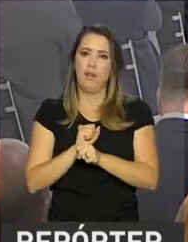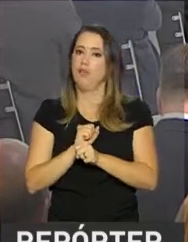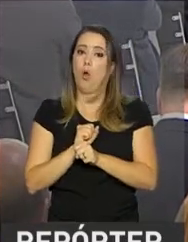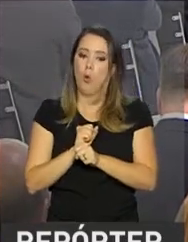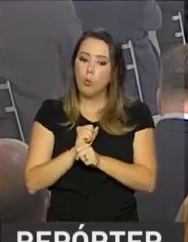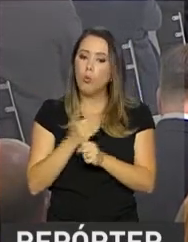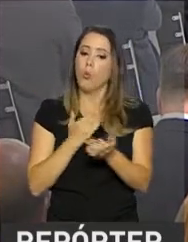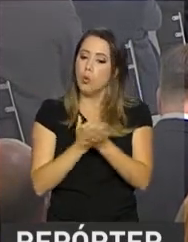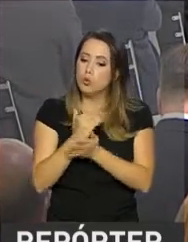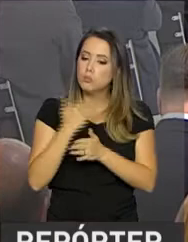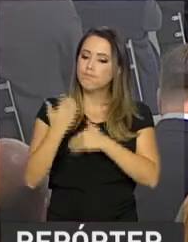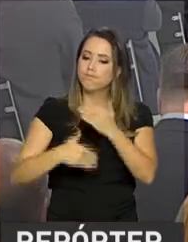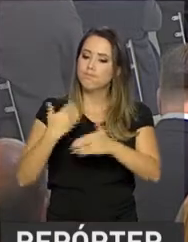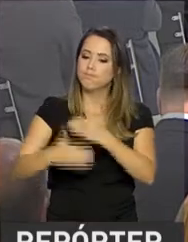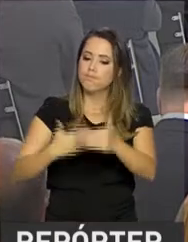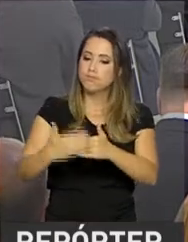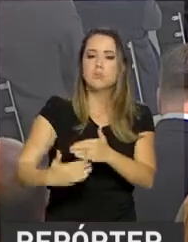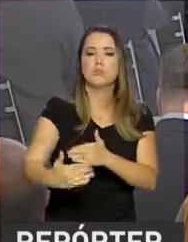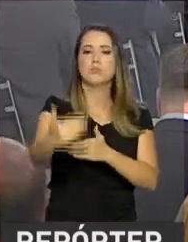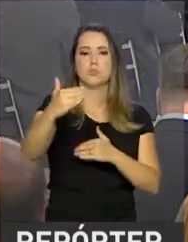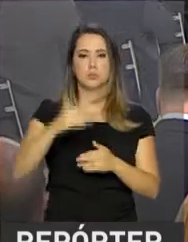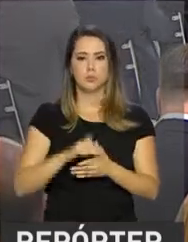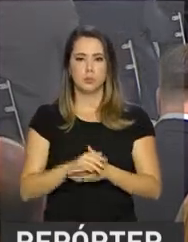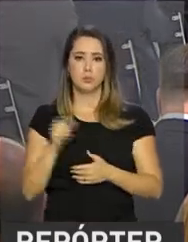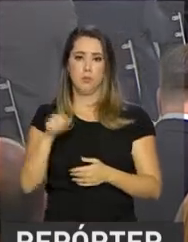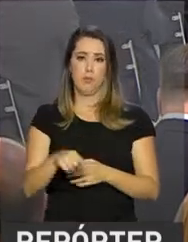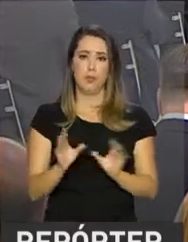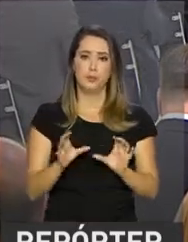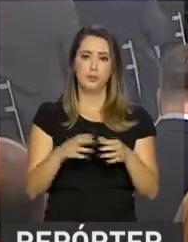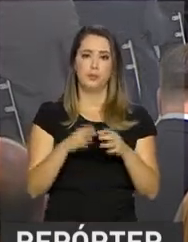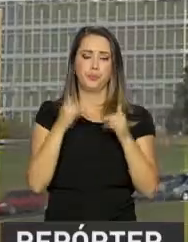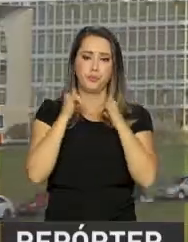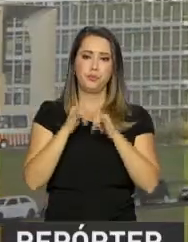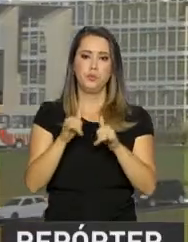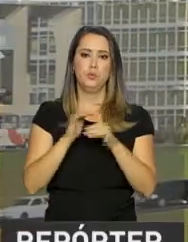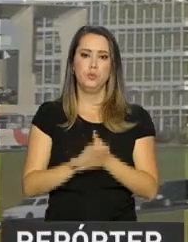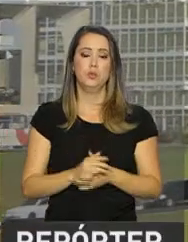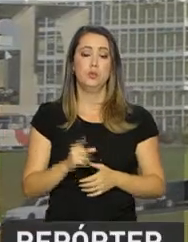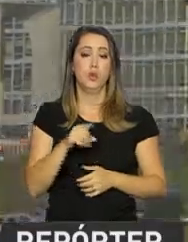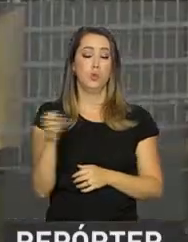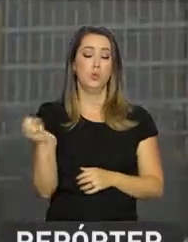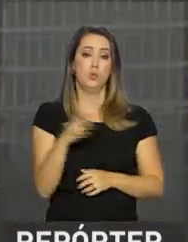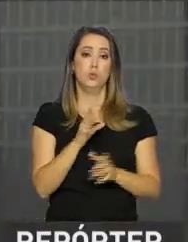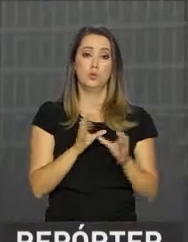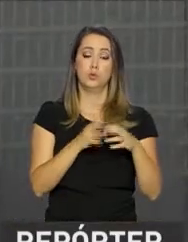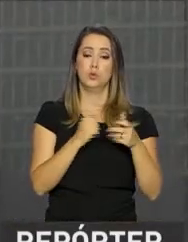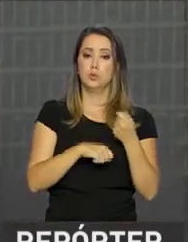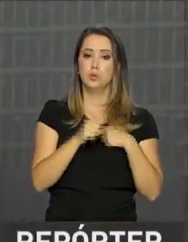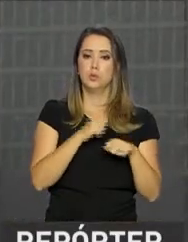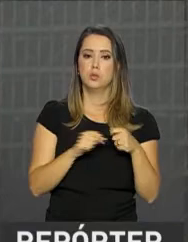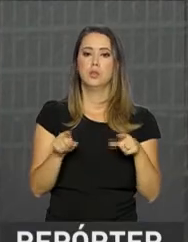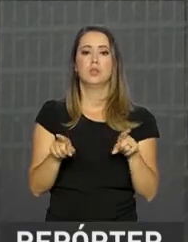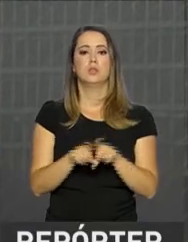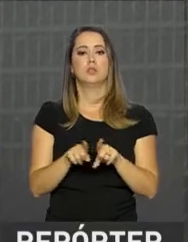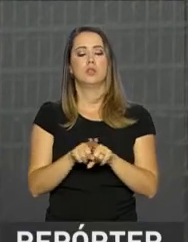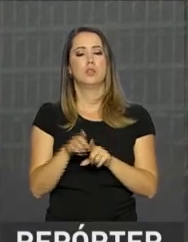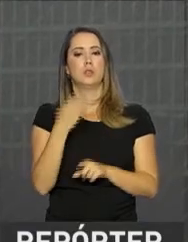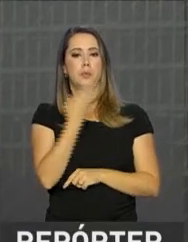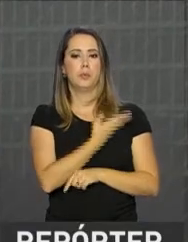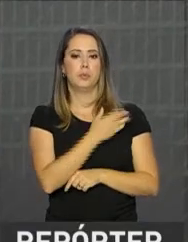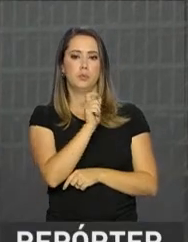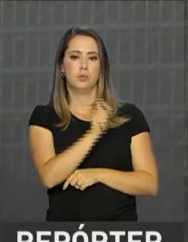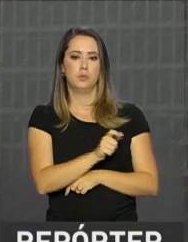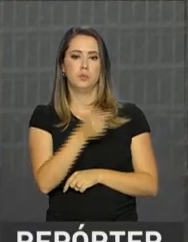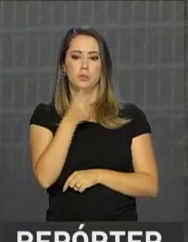no mesmo ritmo que o ritmo de progresso e desenvolvimento com essa proposta a nova equipe econômica tem ainda esteves colnago no